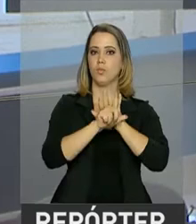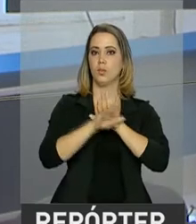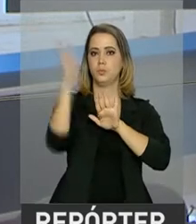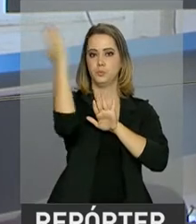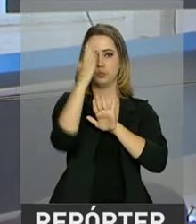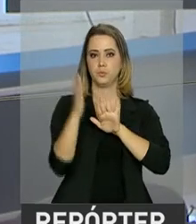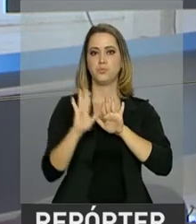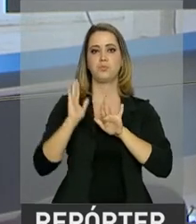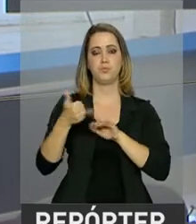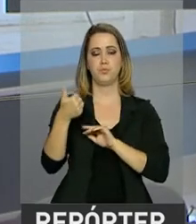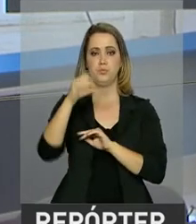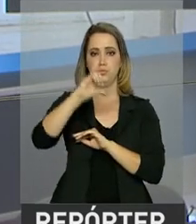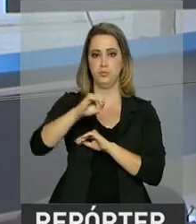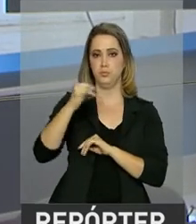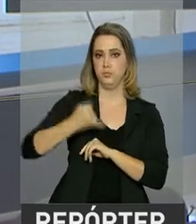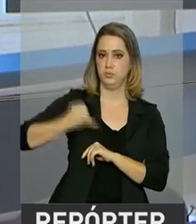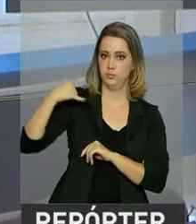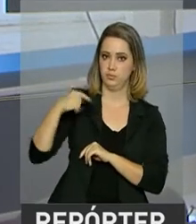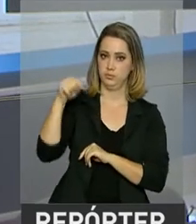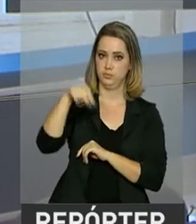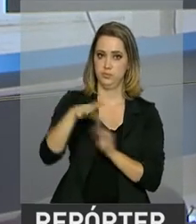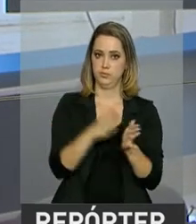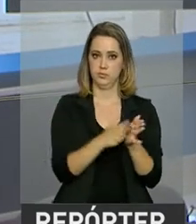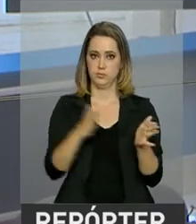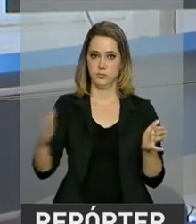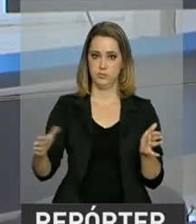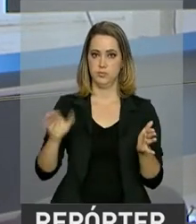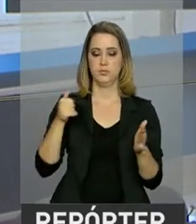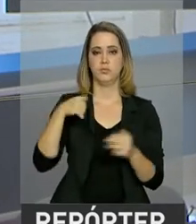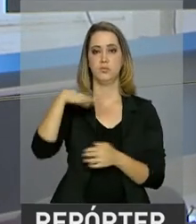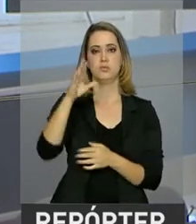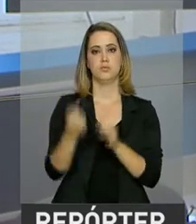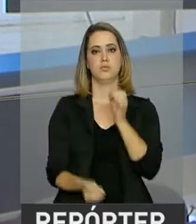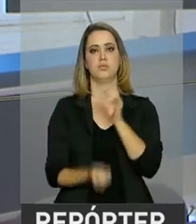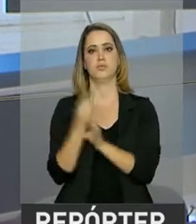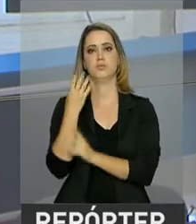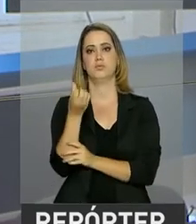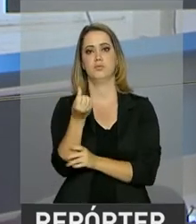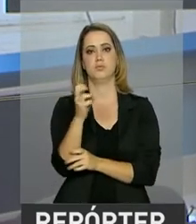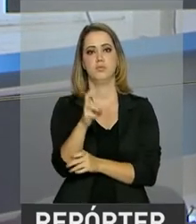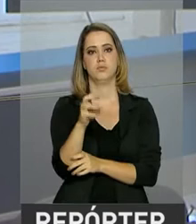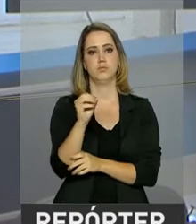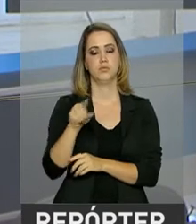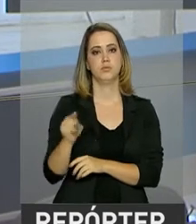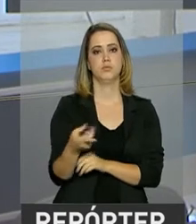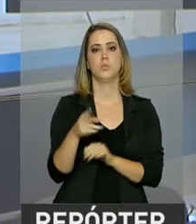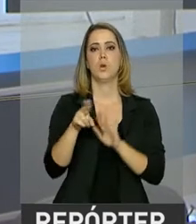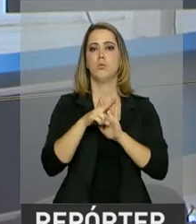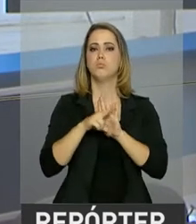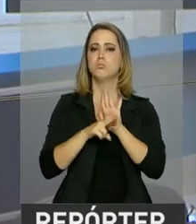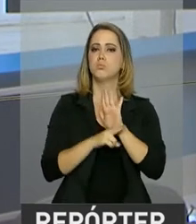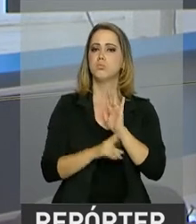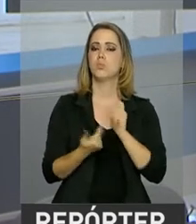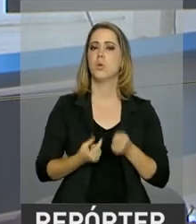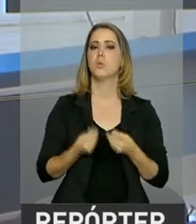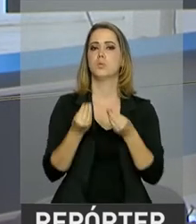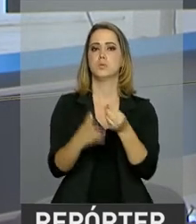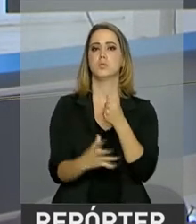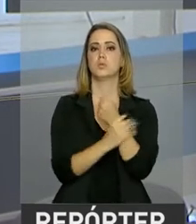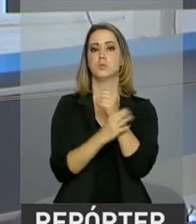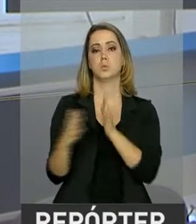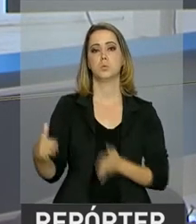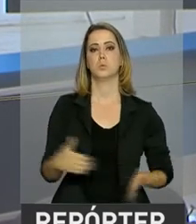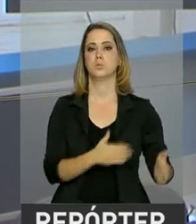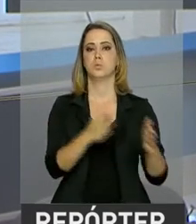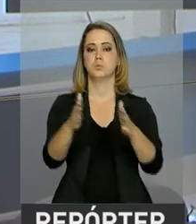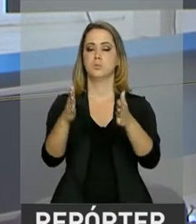Brasileiro acaba de completar 19 anos. Nesse período, foram criadas mais de 650 normas para garantir mais segurança